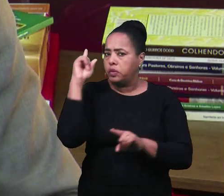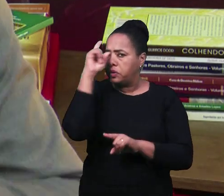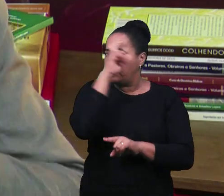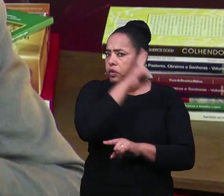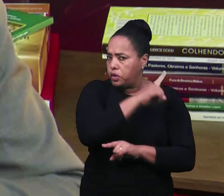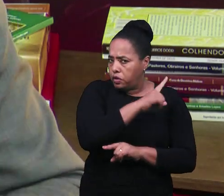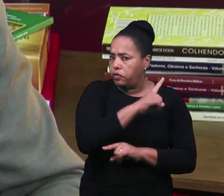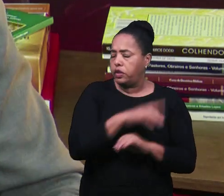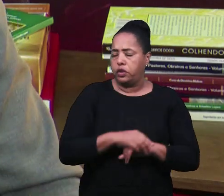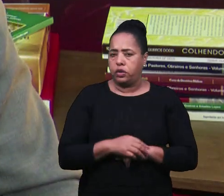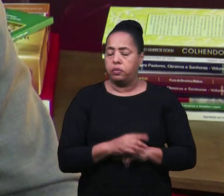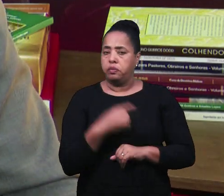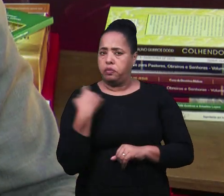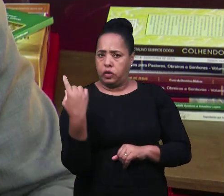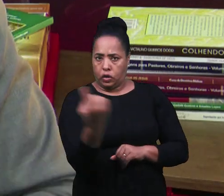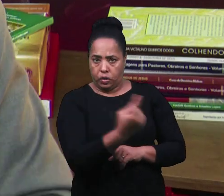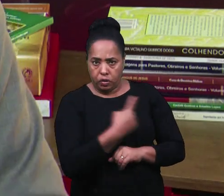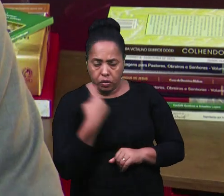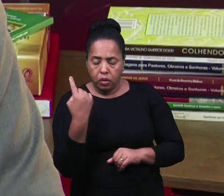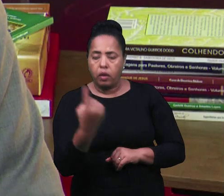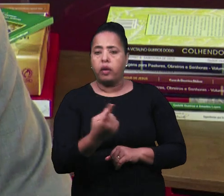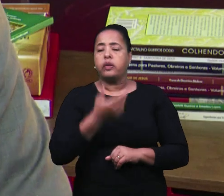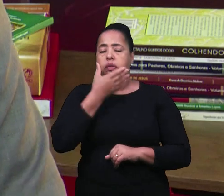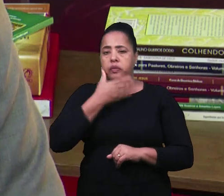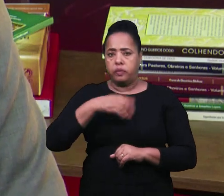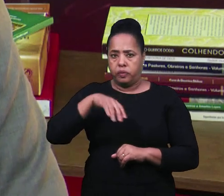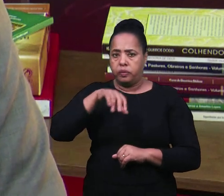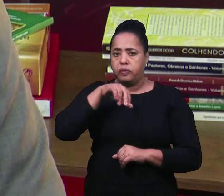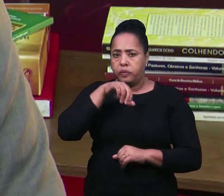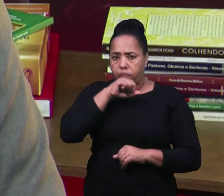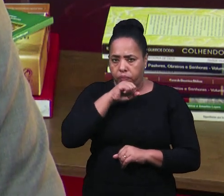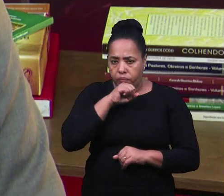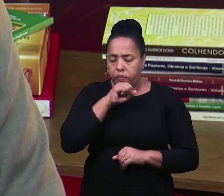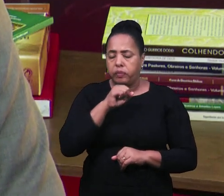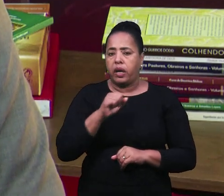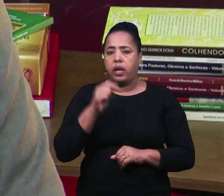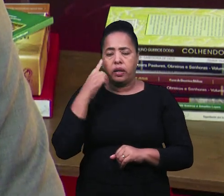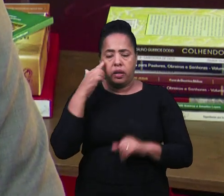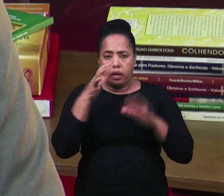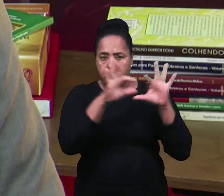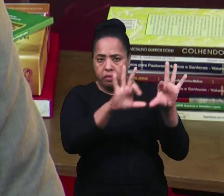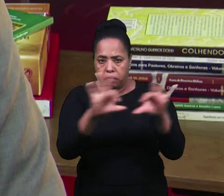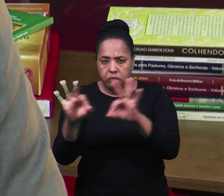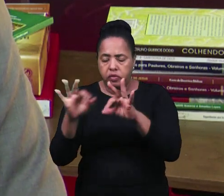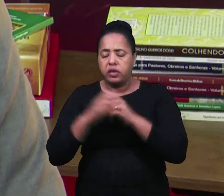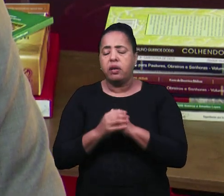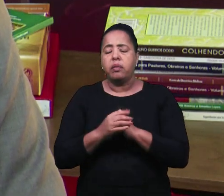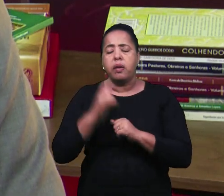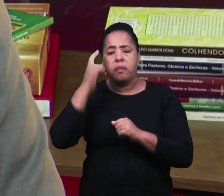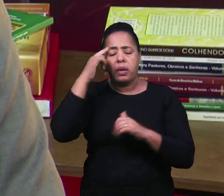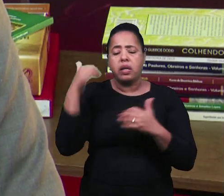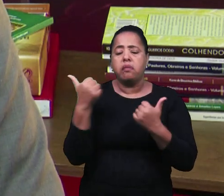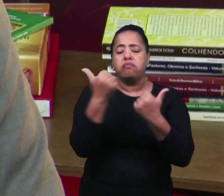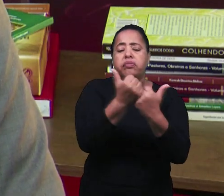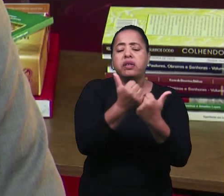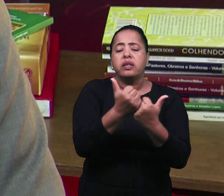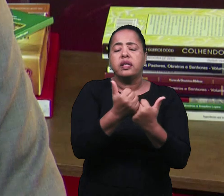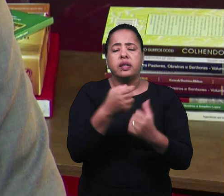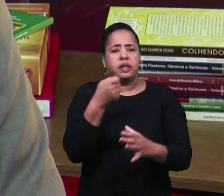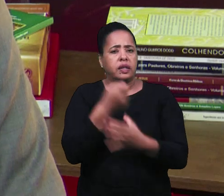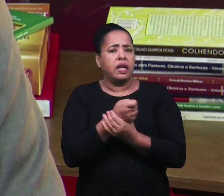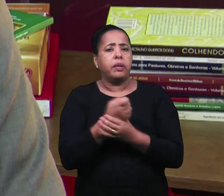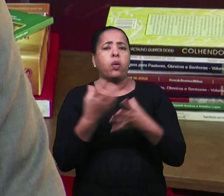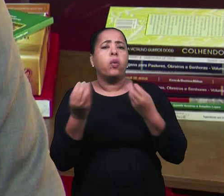Nós, como pais, aqueles que estão aqui nos assistindo como pais também, vão se colocar no lugar de Abraão e dizer assim, é muito difícil aquilo